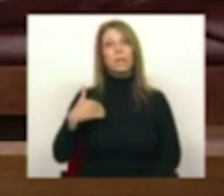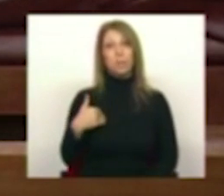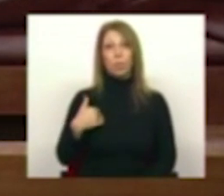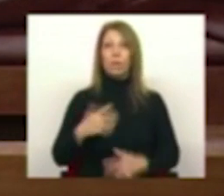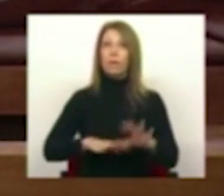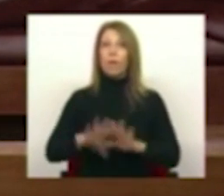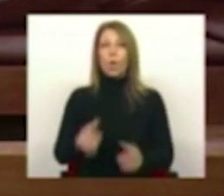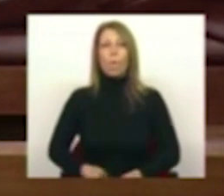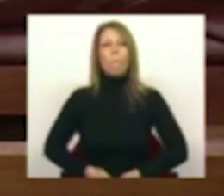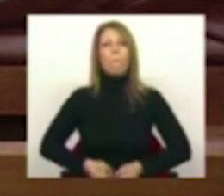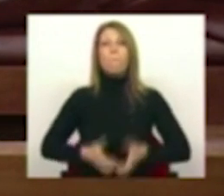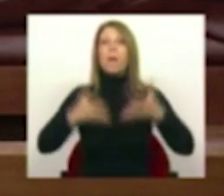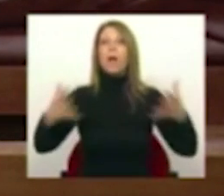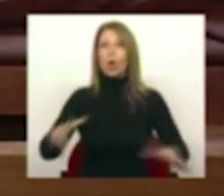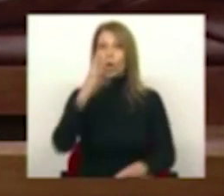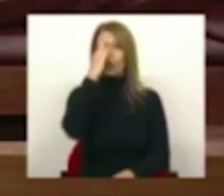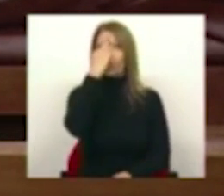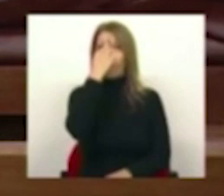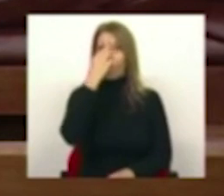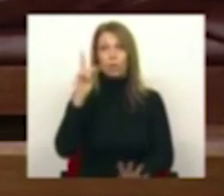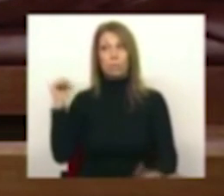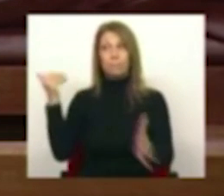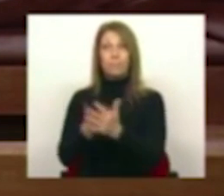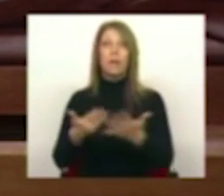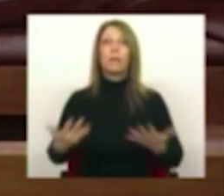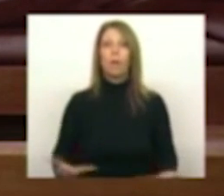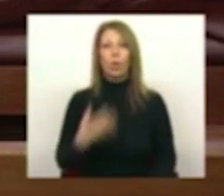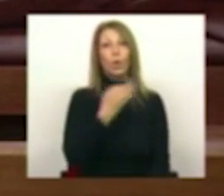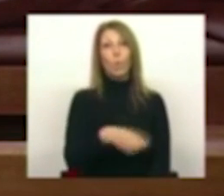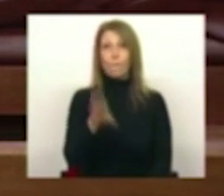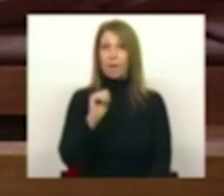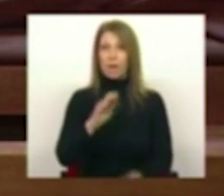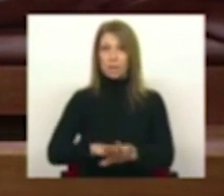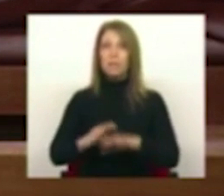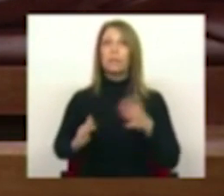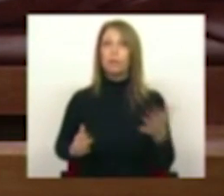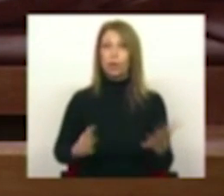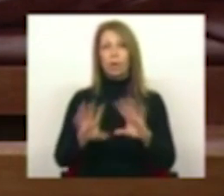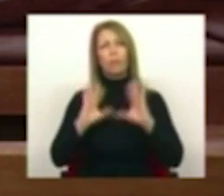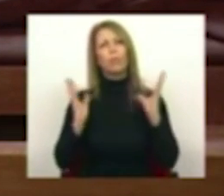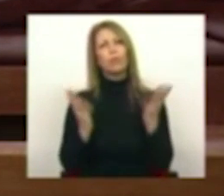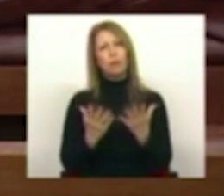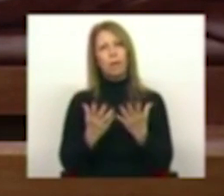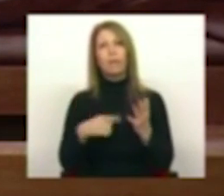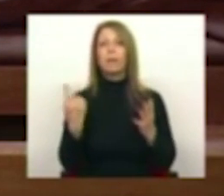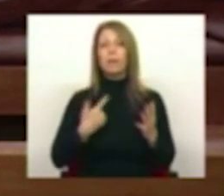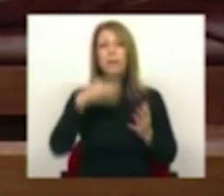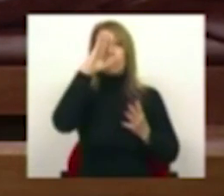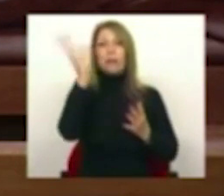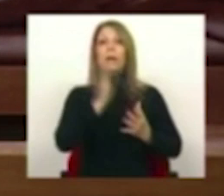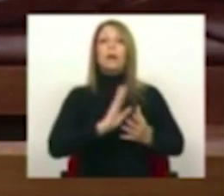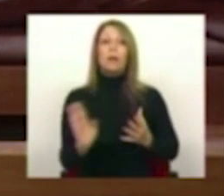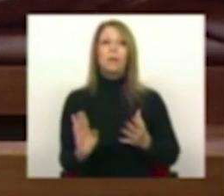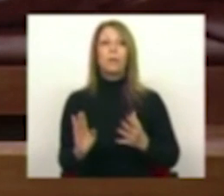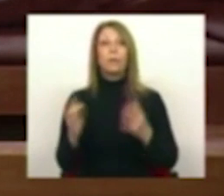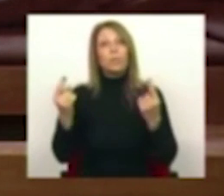maior reforço de sempre. No PS e na esquerda, de uma forma em geral, sabemos bem que só